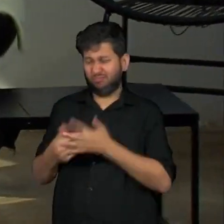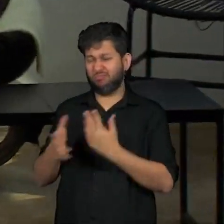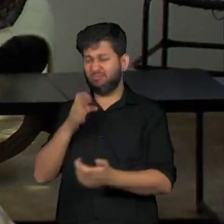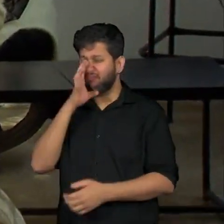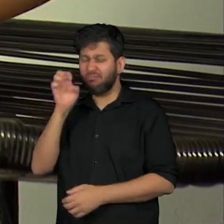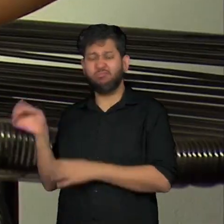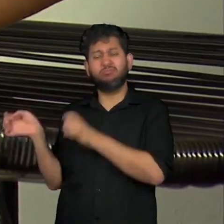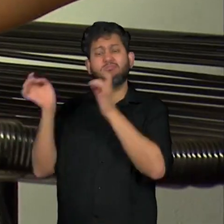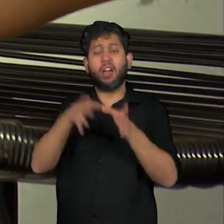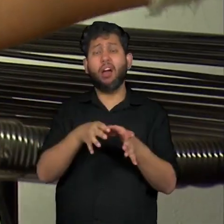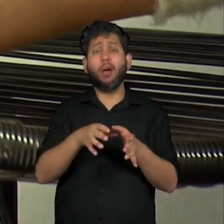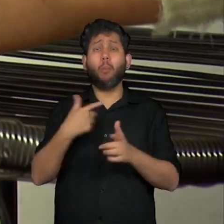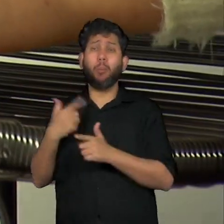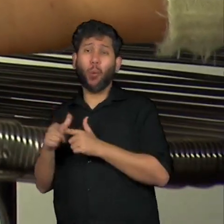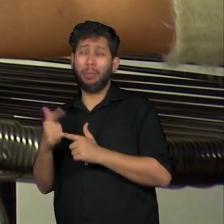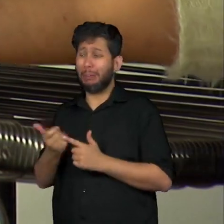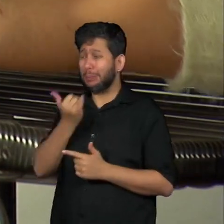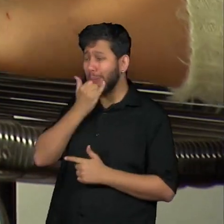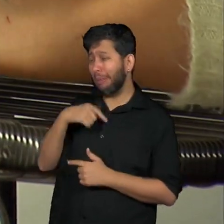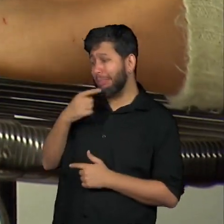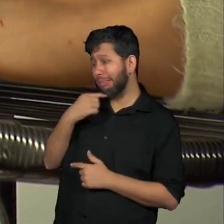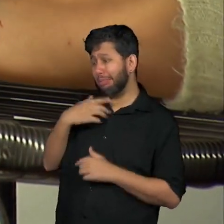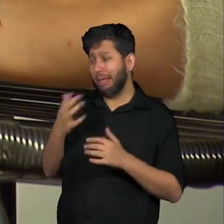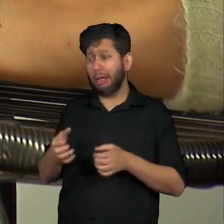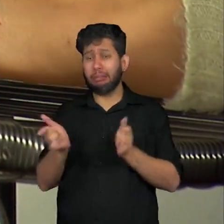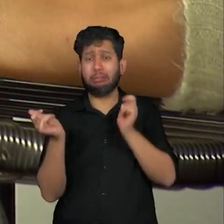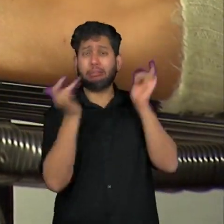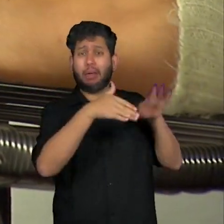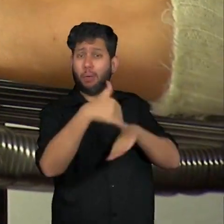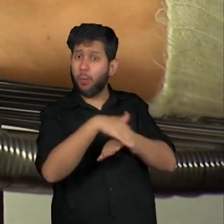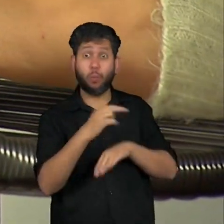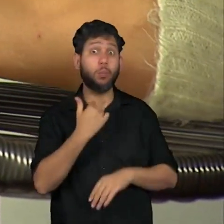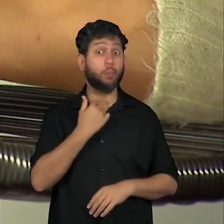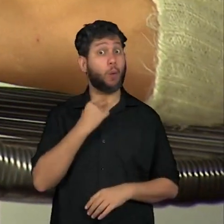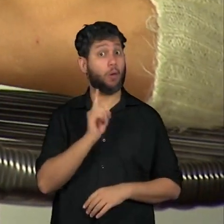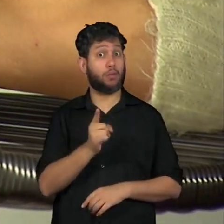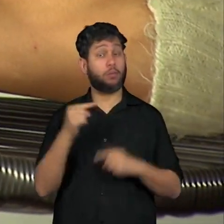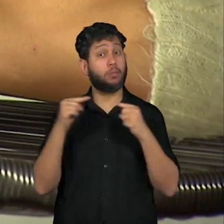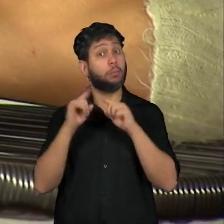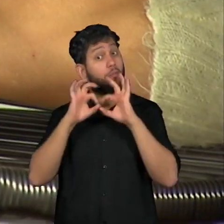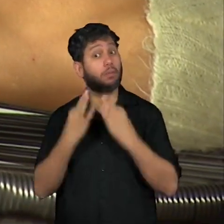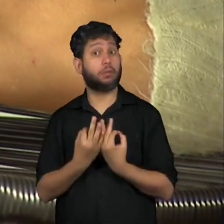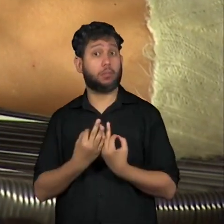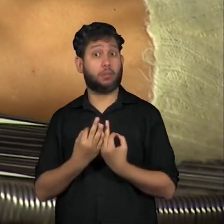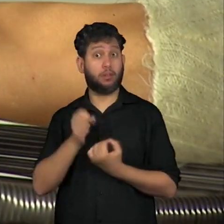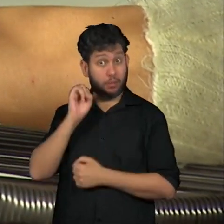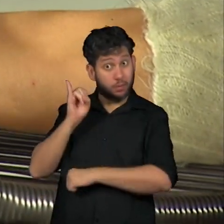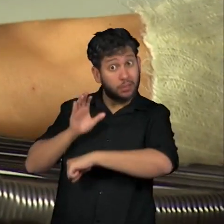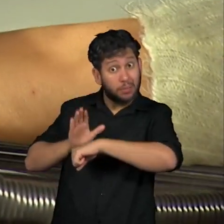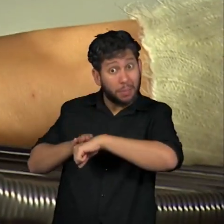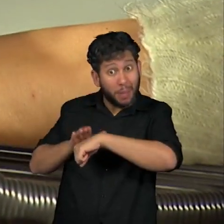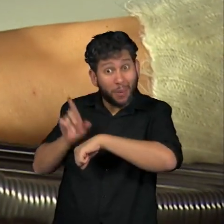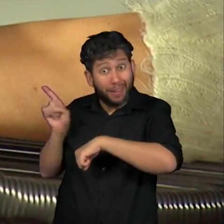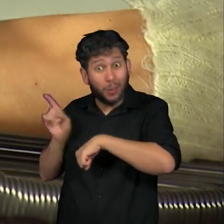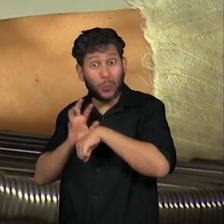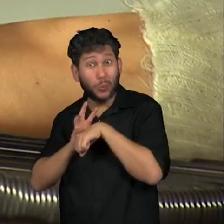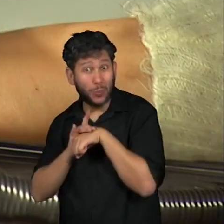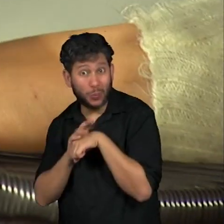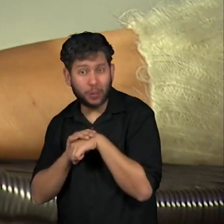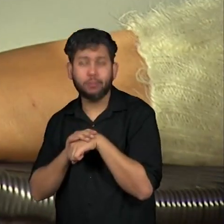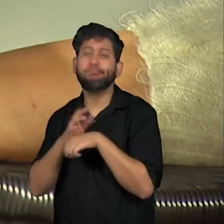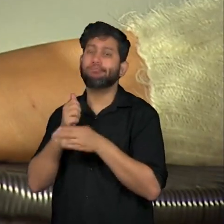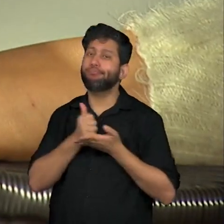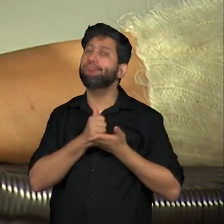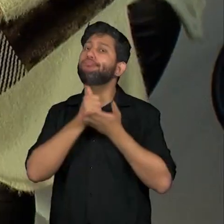ser descartado no primeiro problema que aparecer. Se ele ficar doente, ele tem que pensar que ele precisa ter o tempo e a condição financeira para que cuide